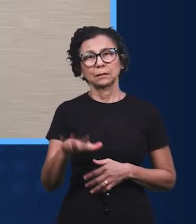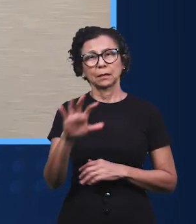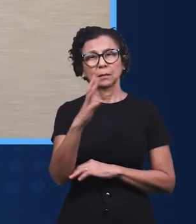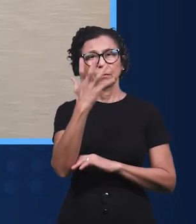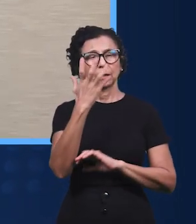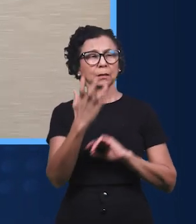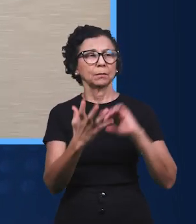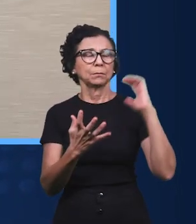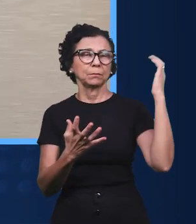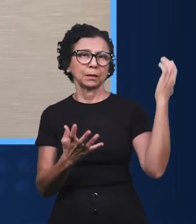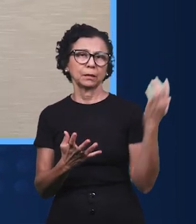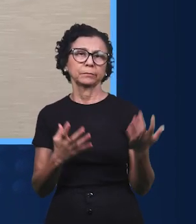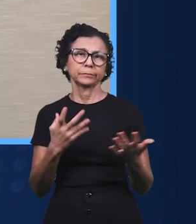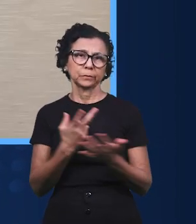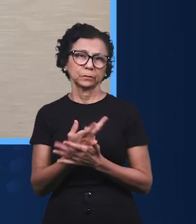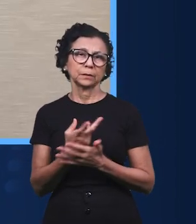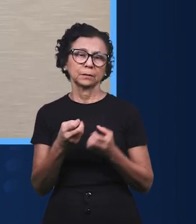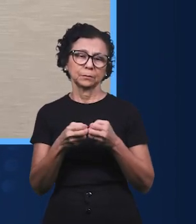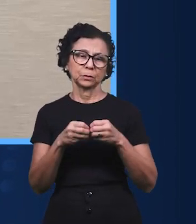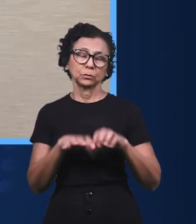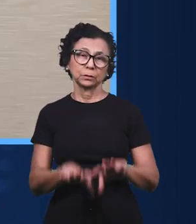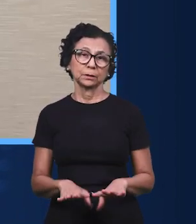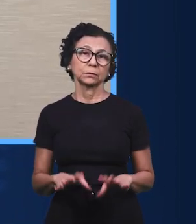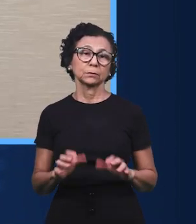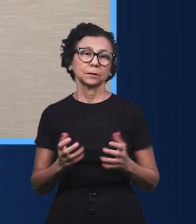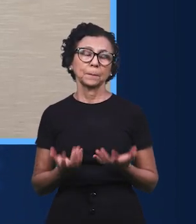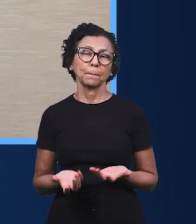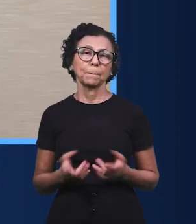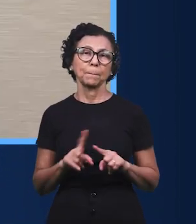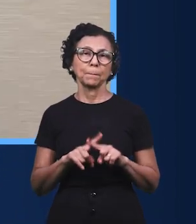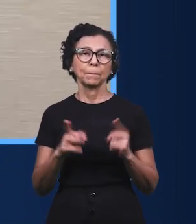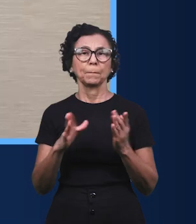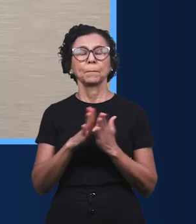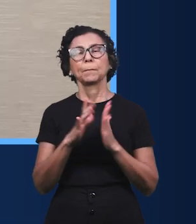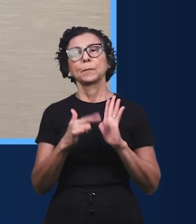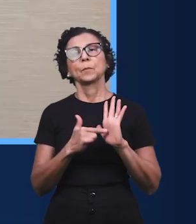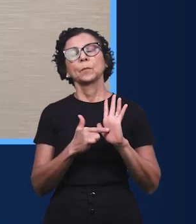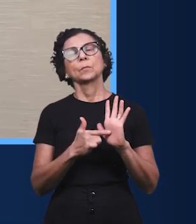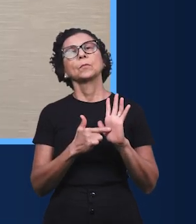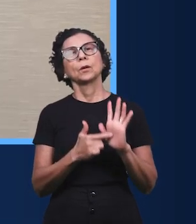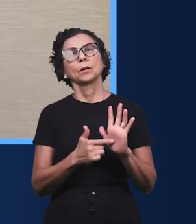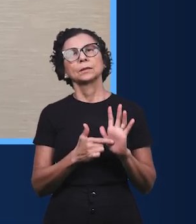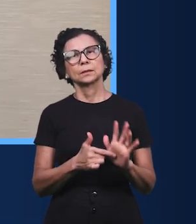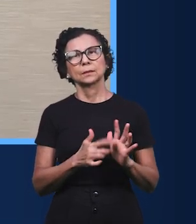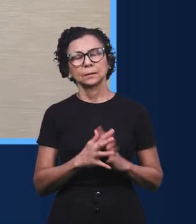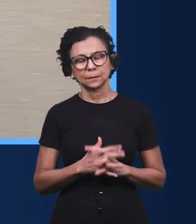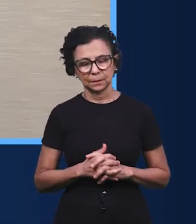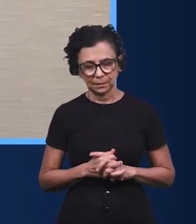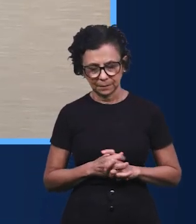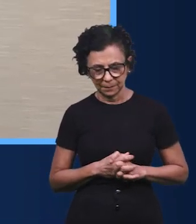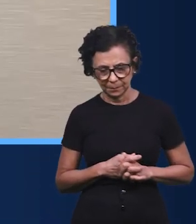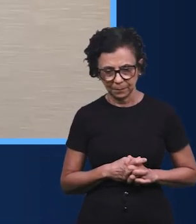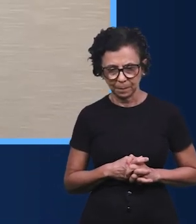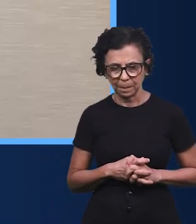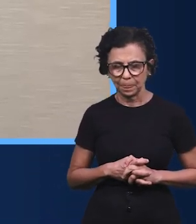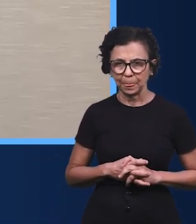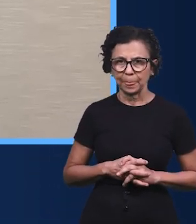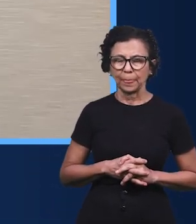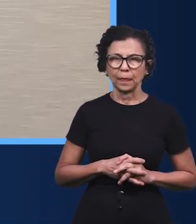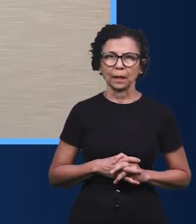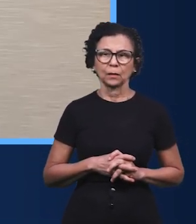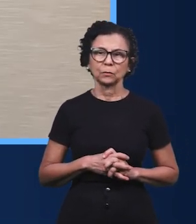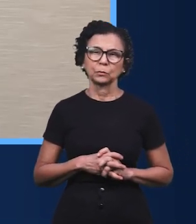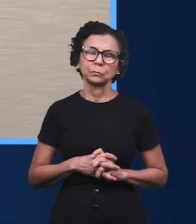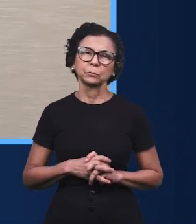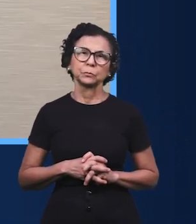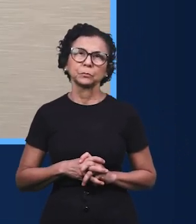que cercam esses tipos de situações. Mas a palavra do Senhor, é importante nós até encerrarmos aqui a resposta, lendo um